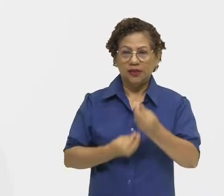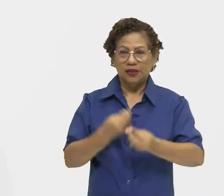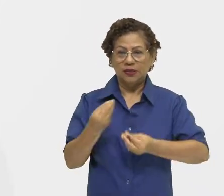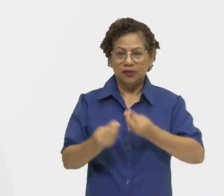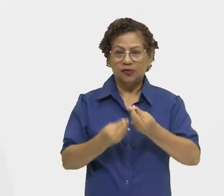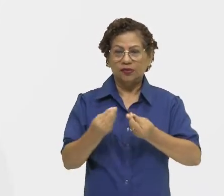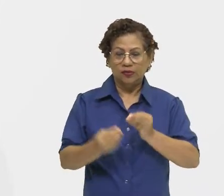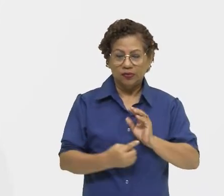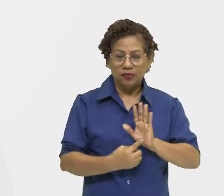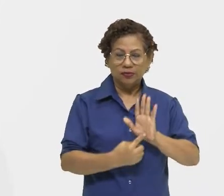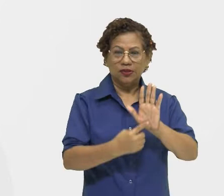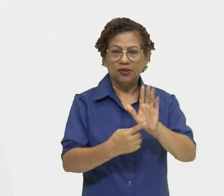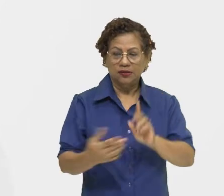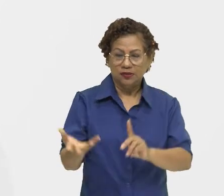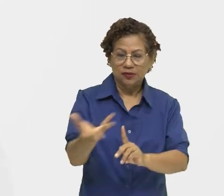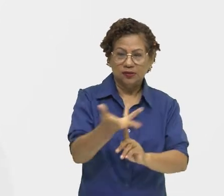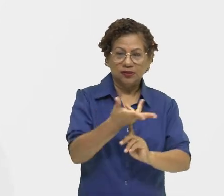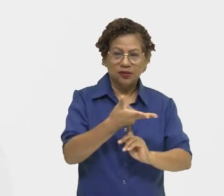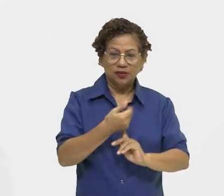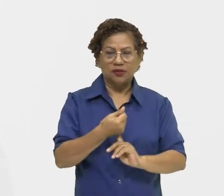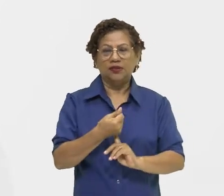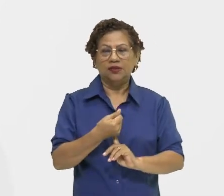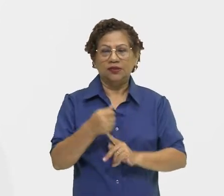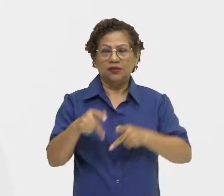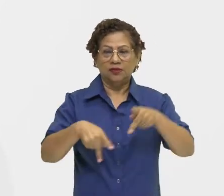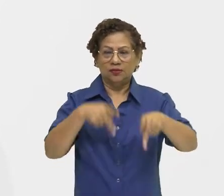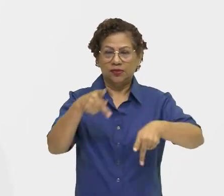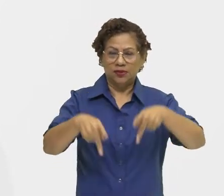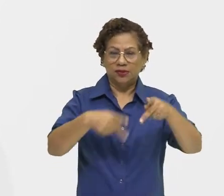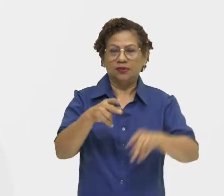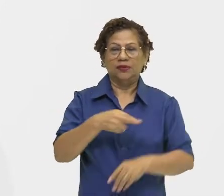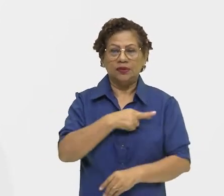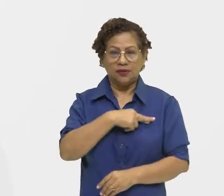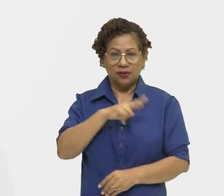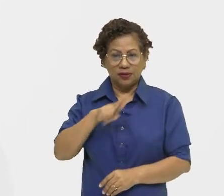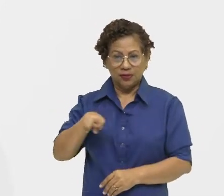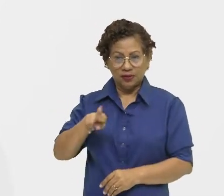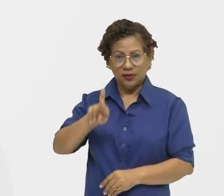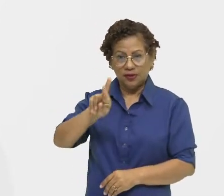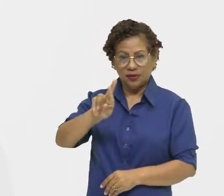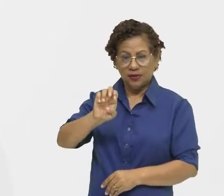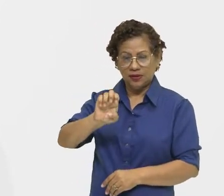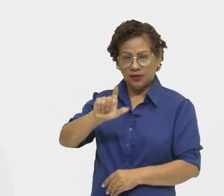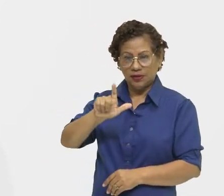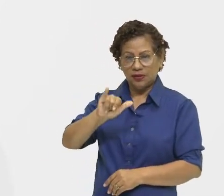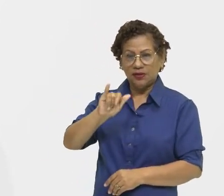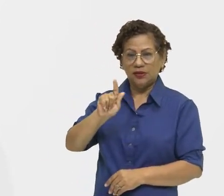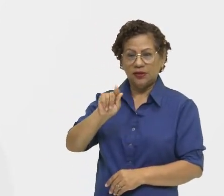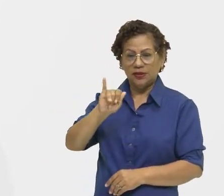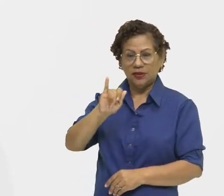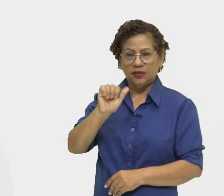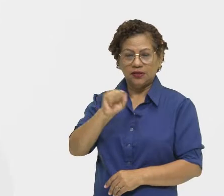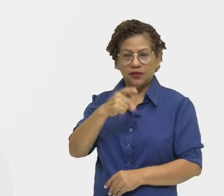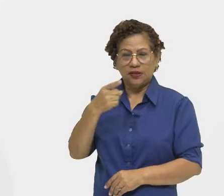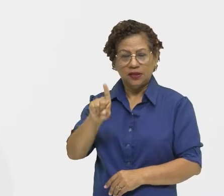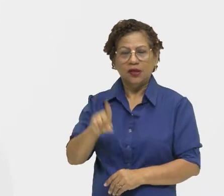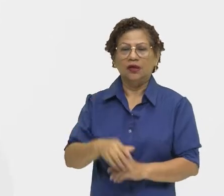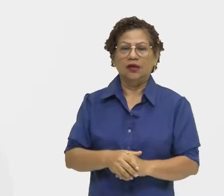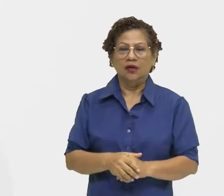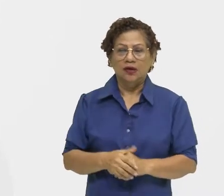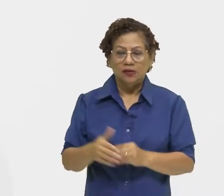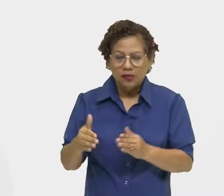artística daquele povo. Olha que coisa interessante. A religião, ela direcionou a